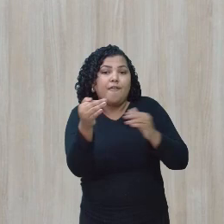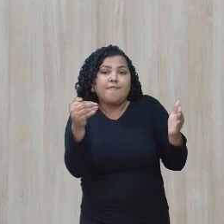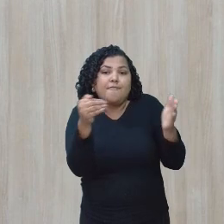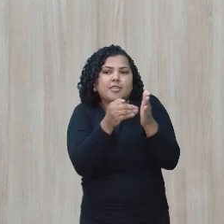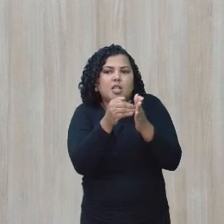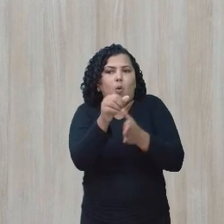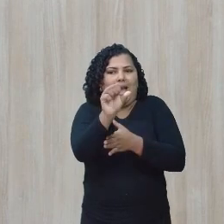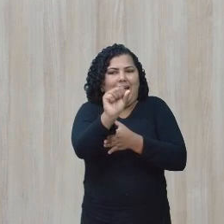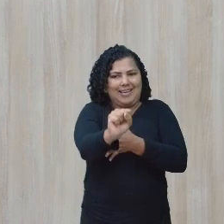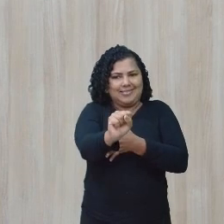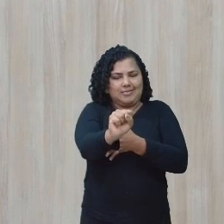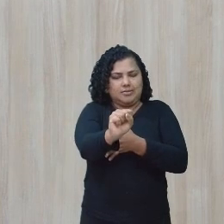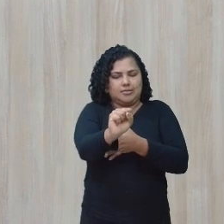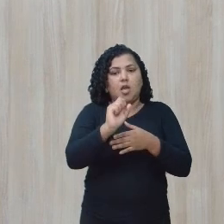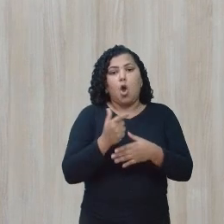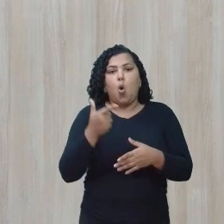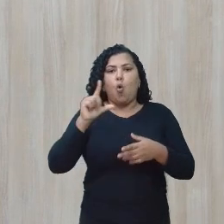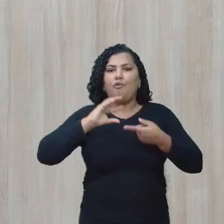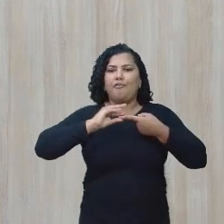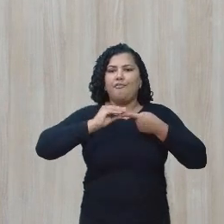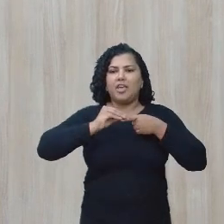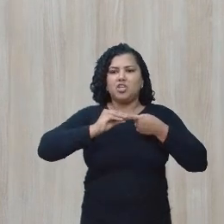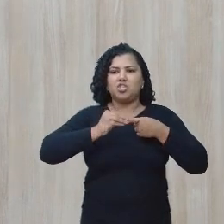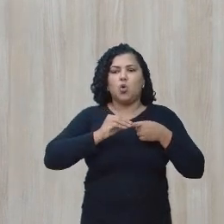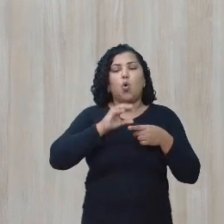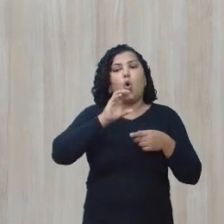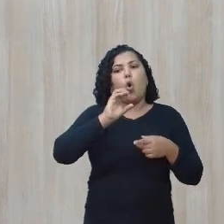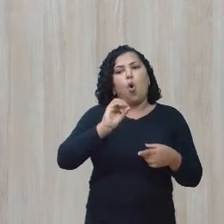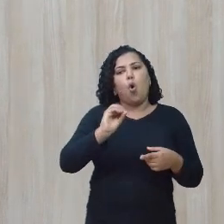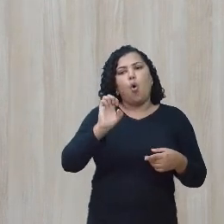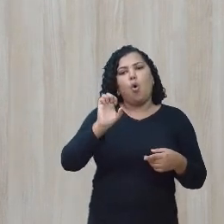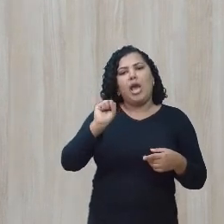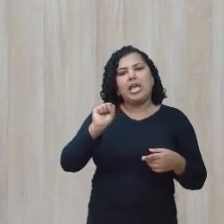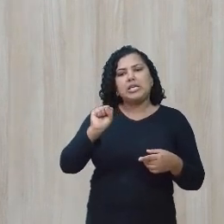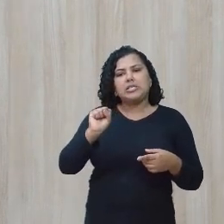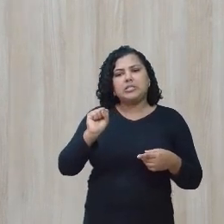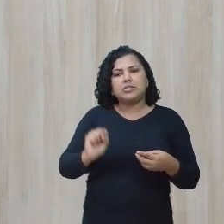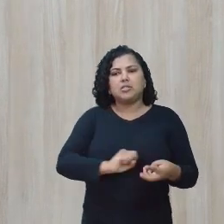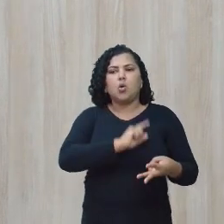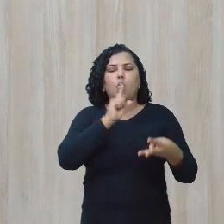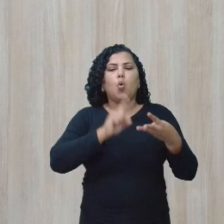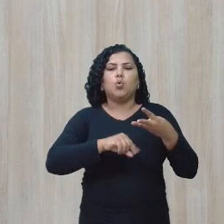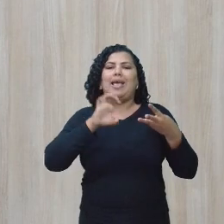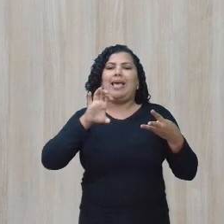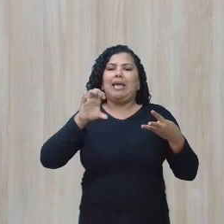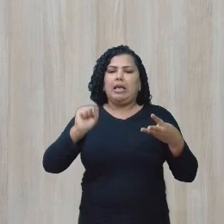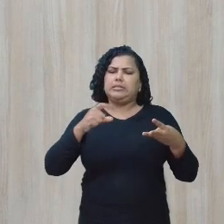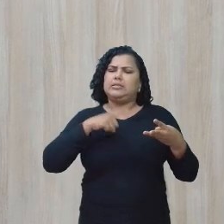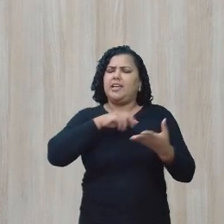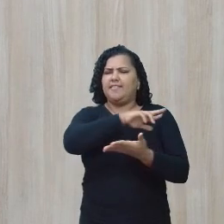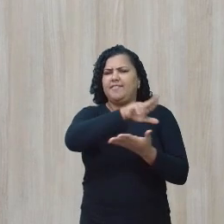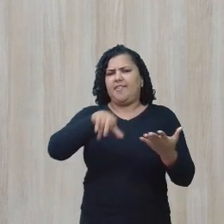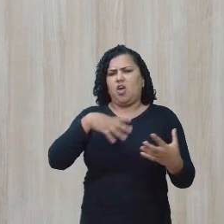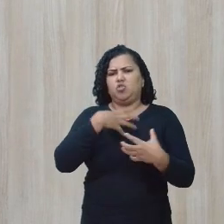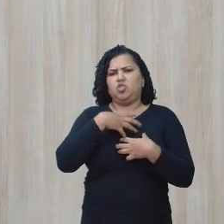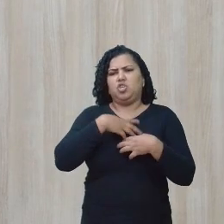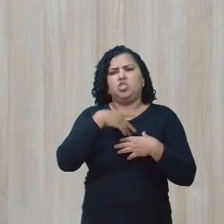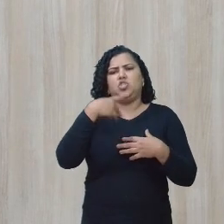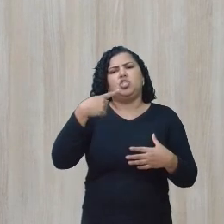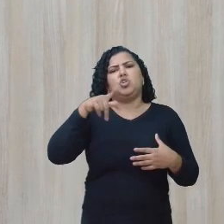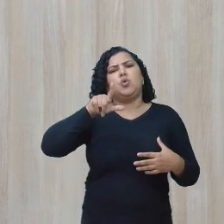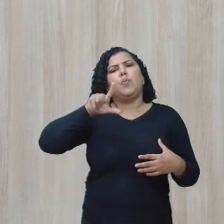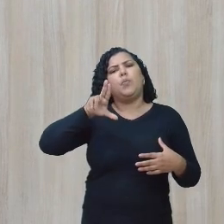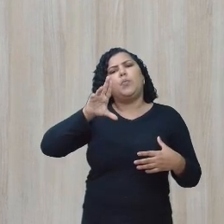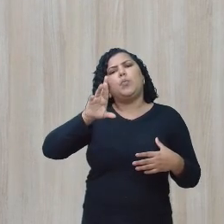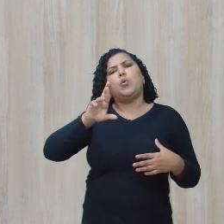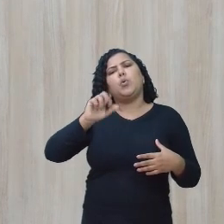com do ão, né? Fica ons, né? Tem plural com ES. Então, temos diferentes plurais em